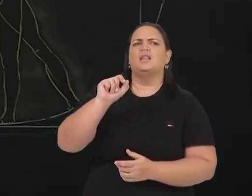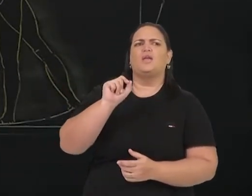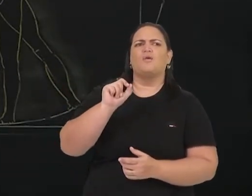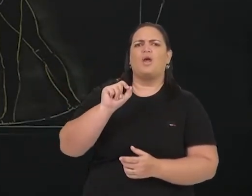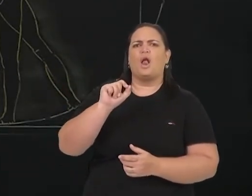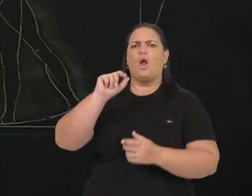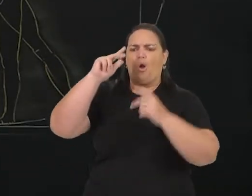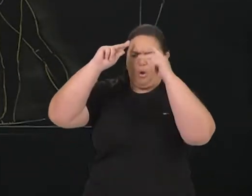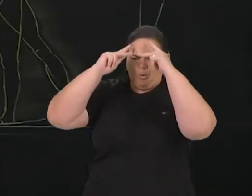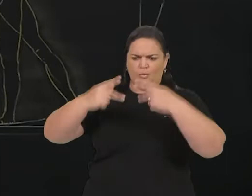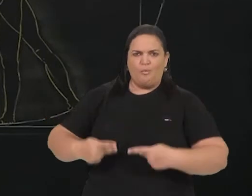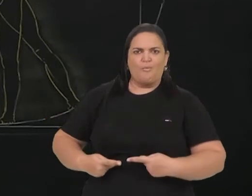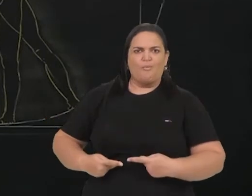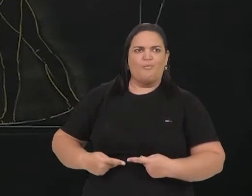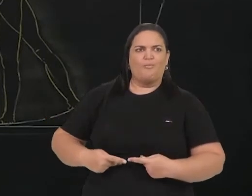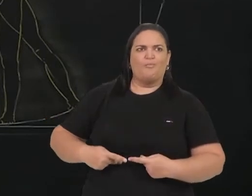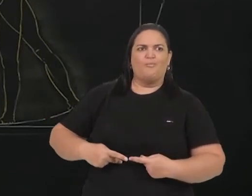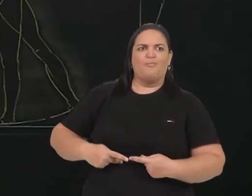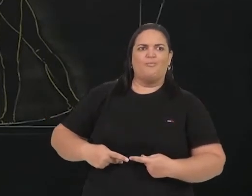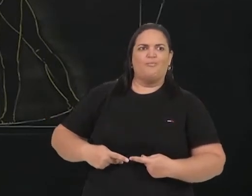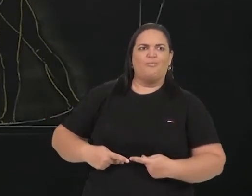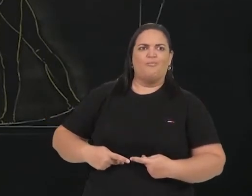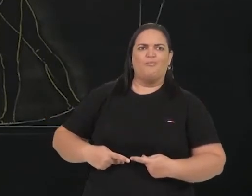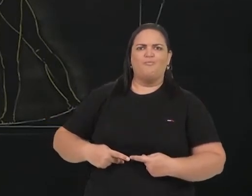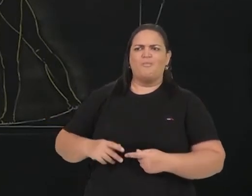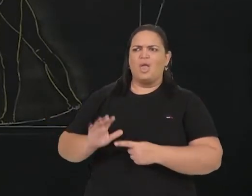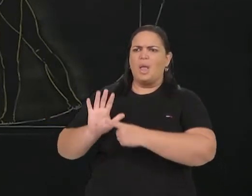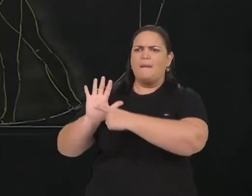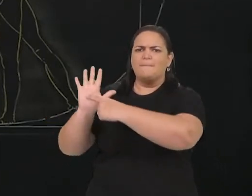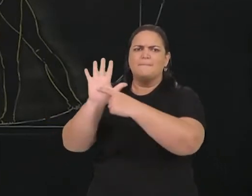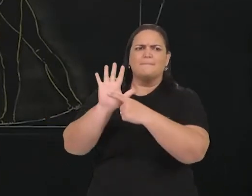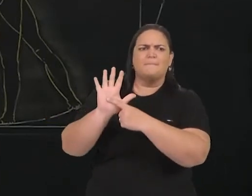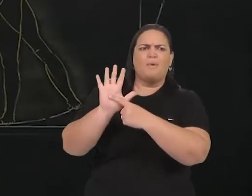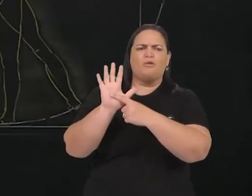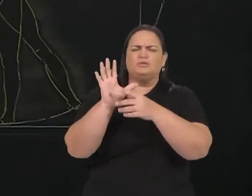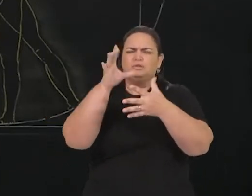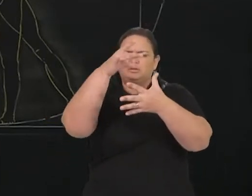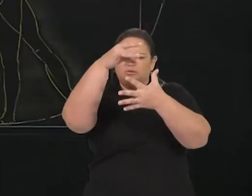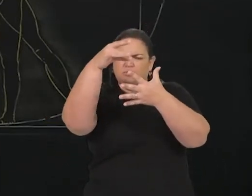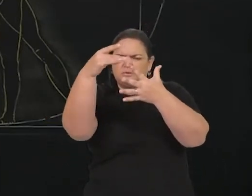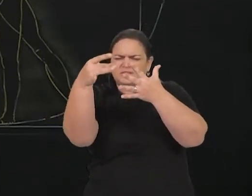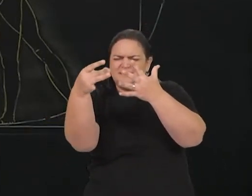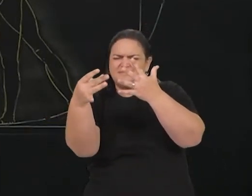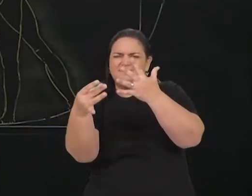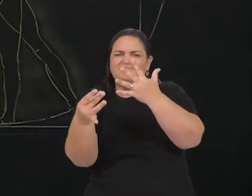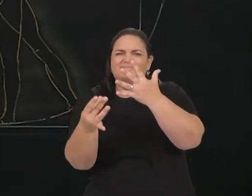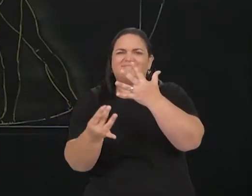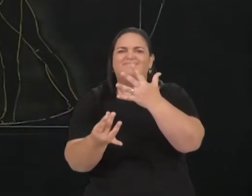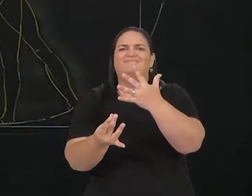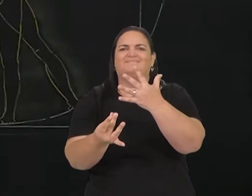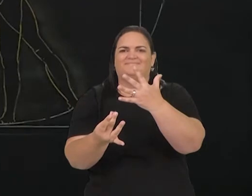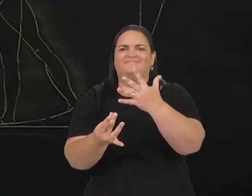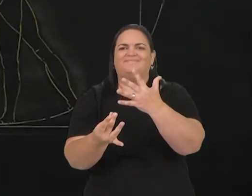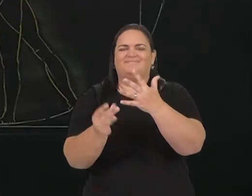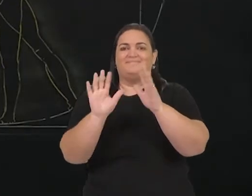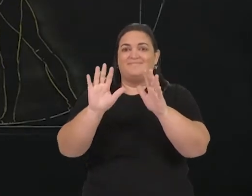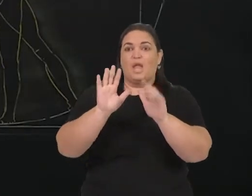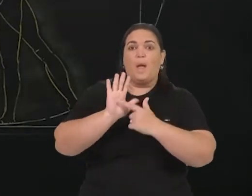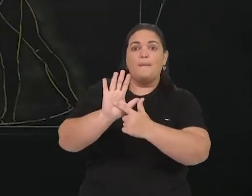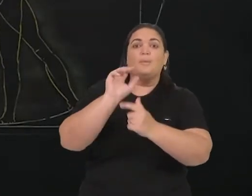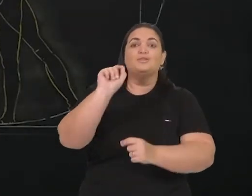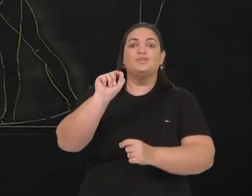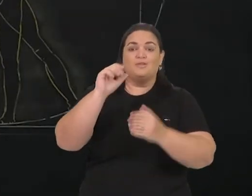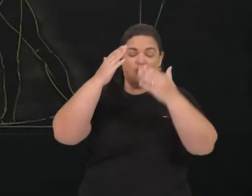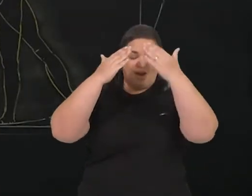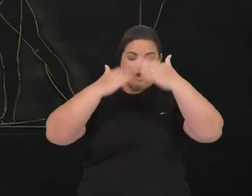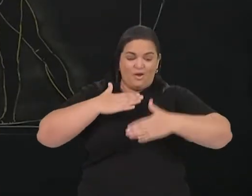figura do ser humano em diferentes ângulos, com bastante trabalhado nos detalhes, porque o corpo